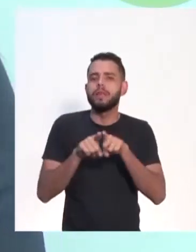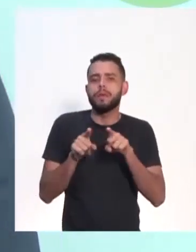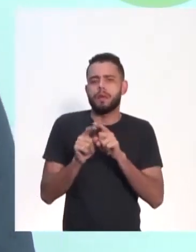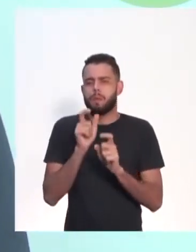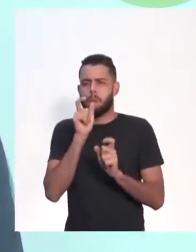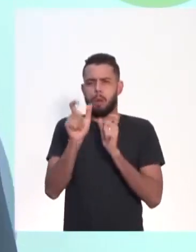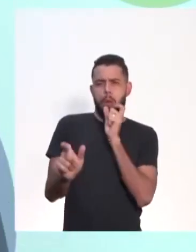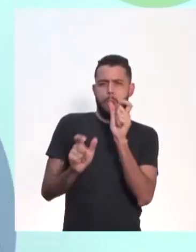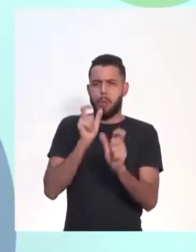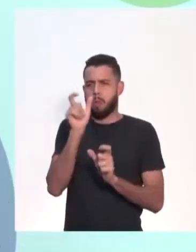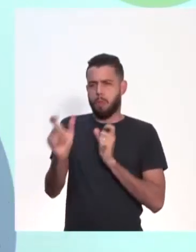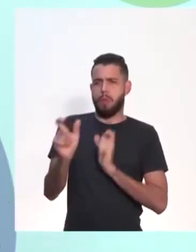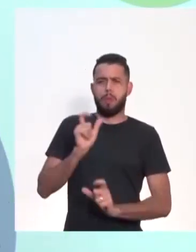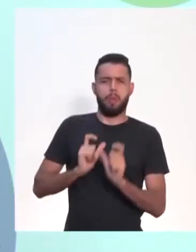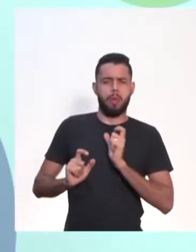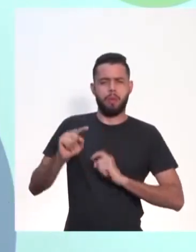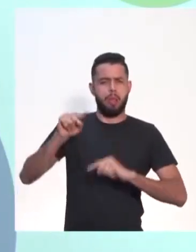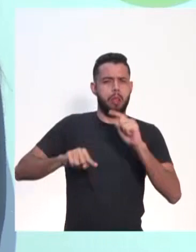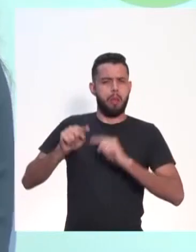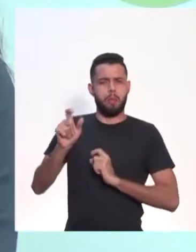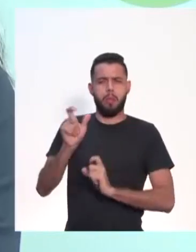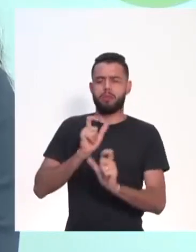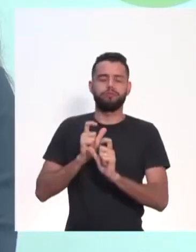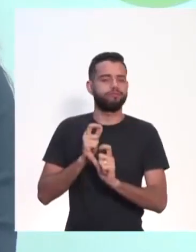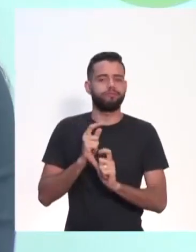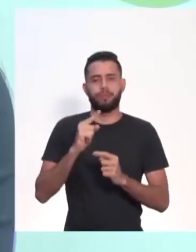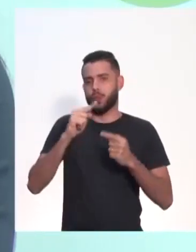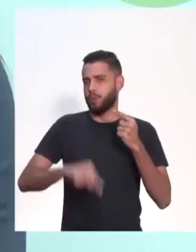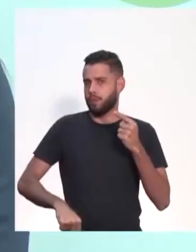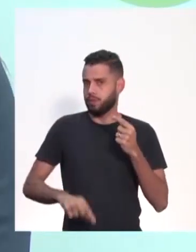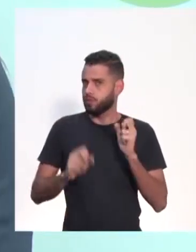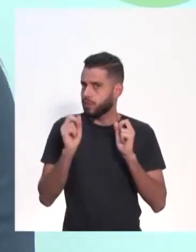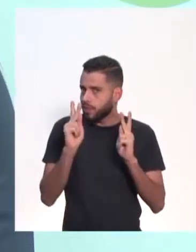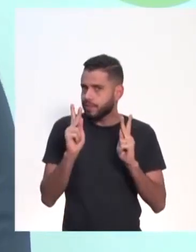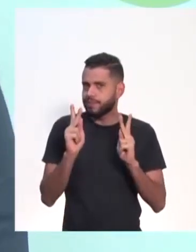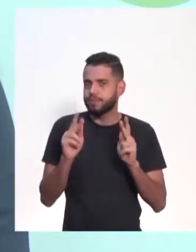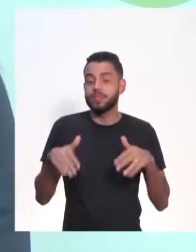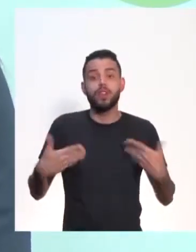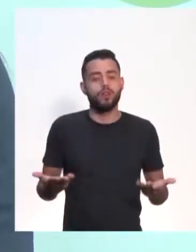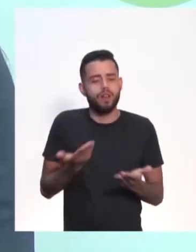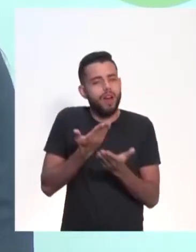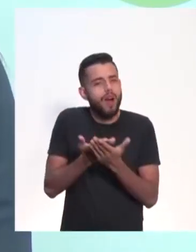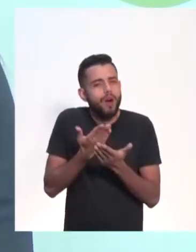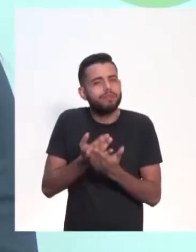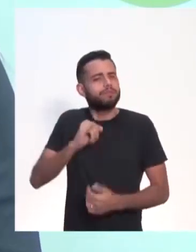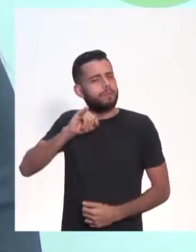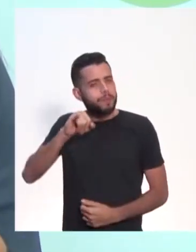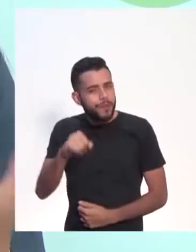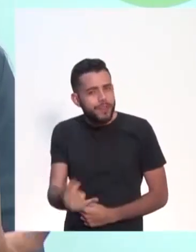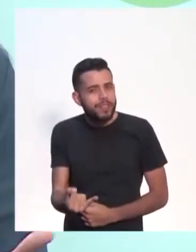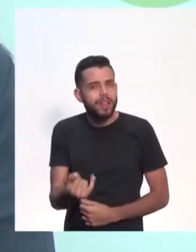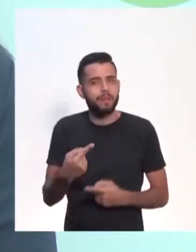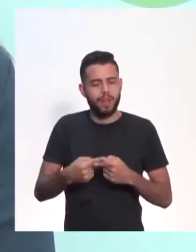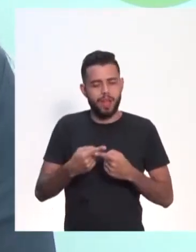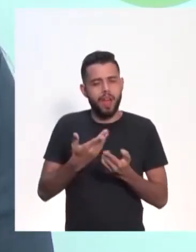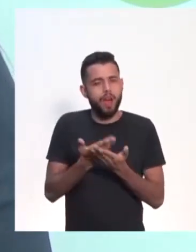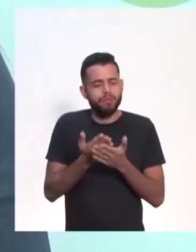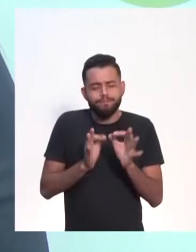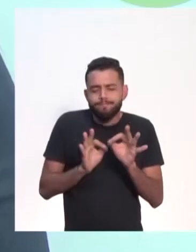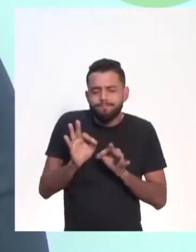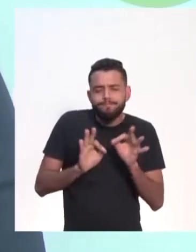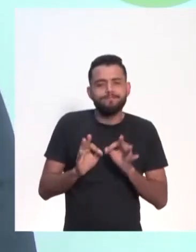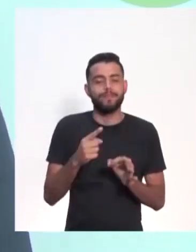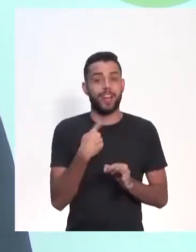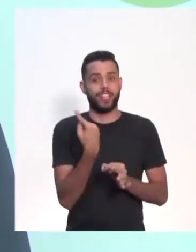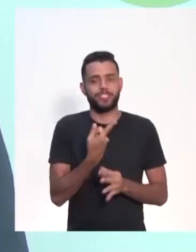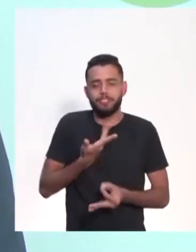ofensas dentro do chat. Eu espero que vocês possam aproveitar ao máximo essa aula. Ela foi pensada para a gente interagir bastante e a